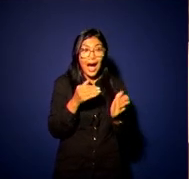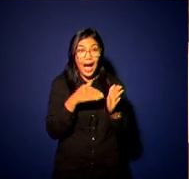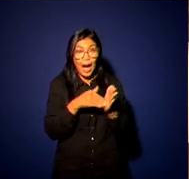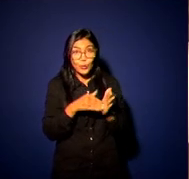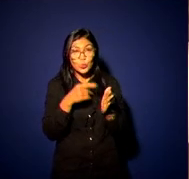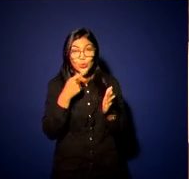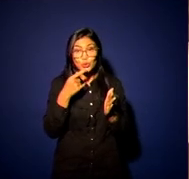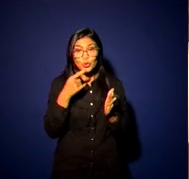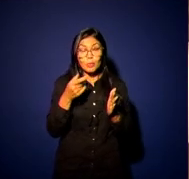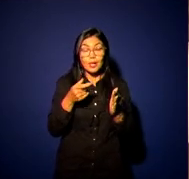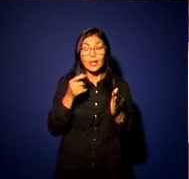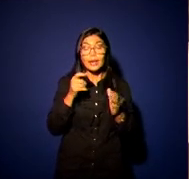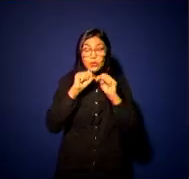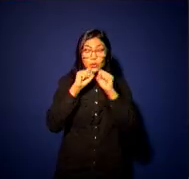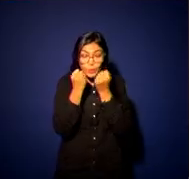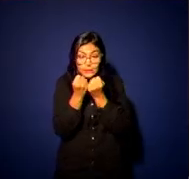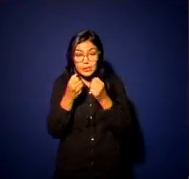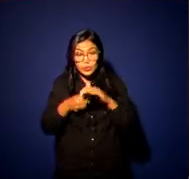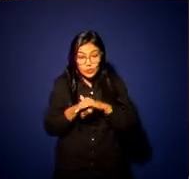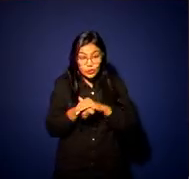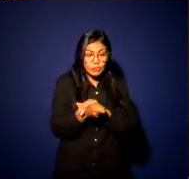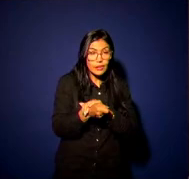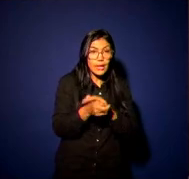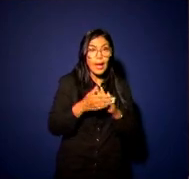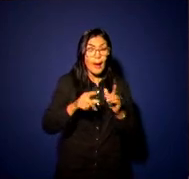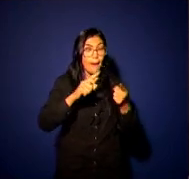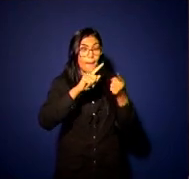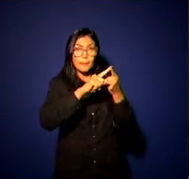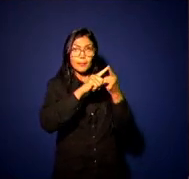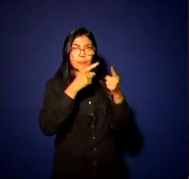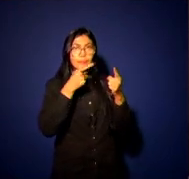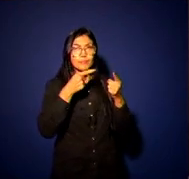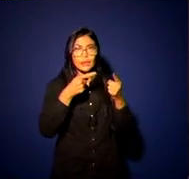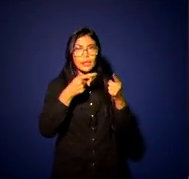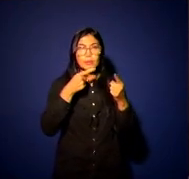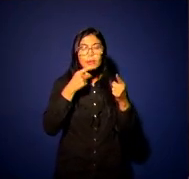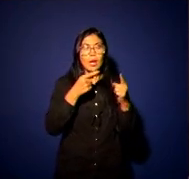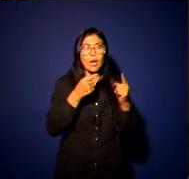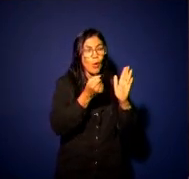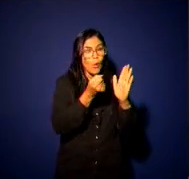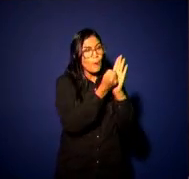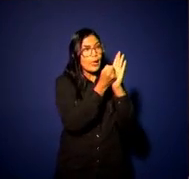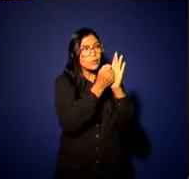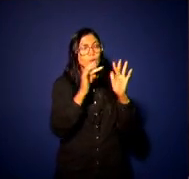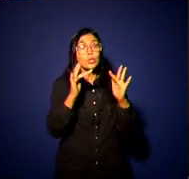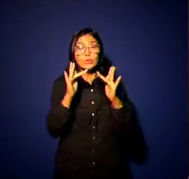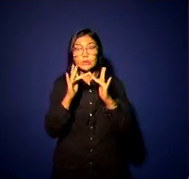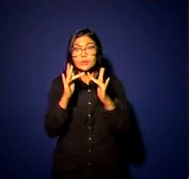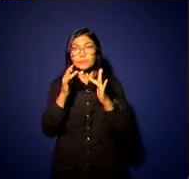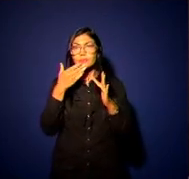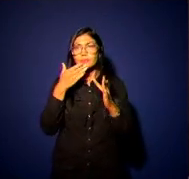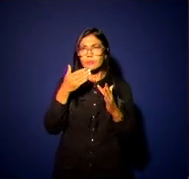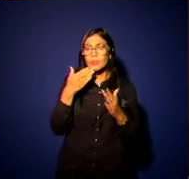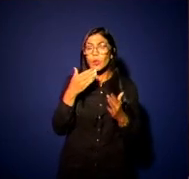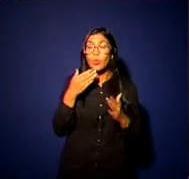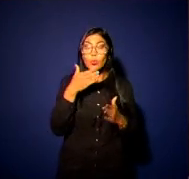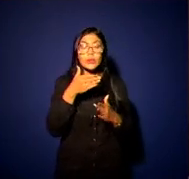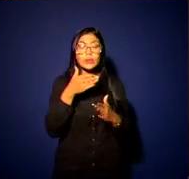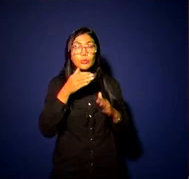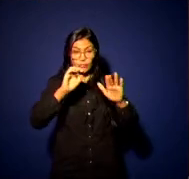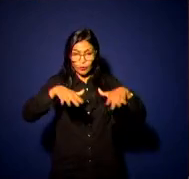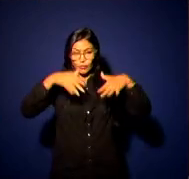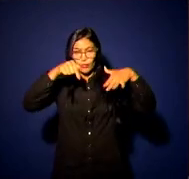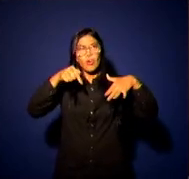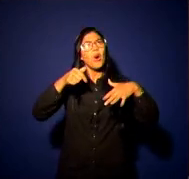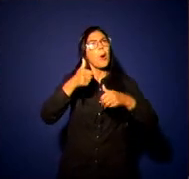os assessores de investimento a primeira regra que foi citada que eu marco legal das startups Eu geralmente chego numa audiência qualificada